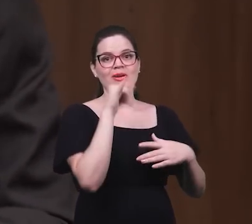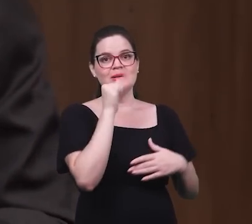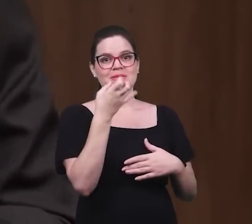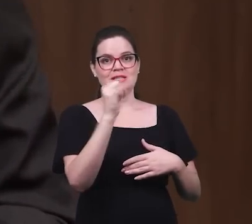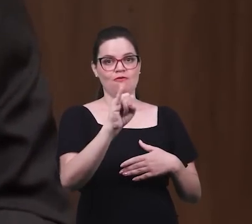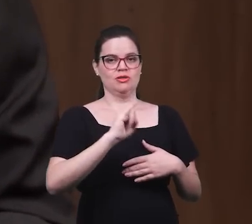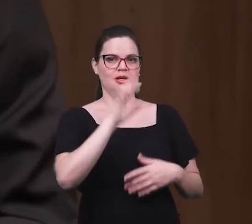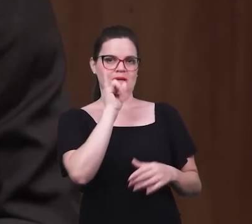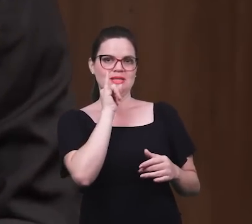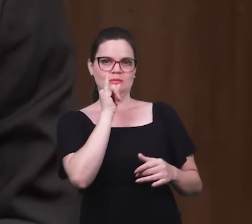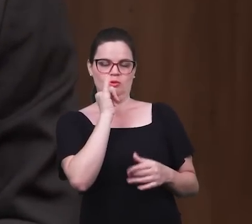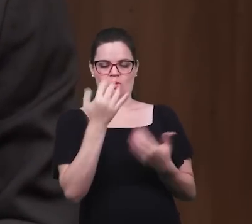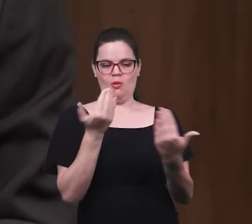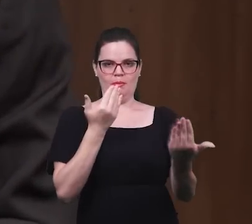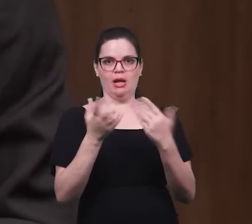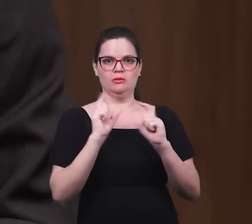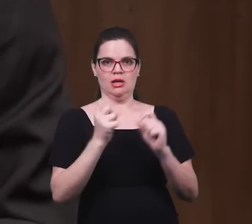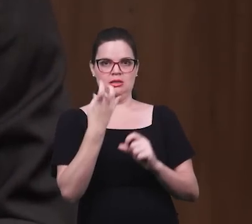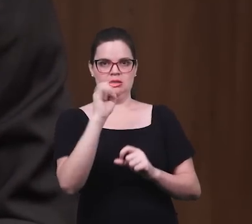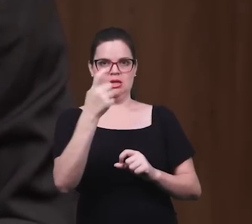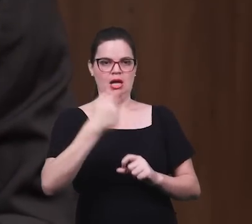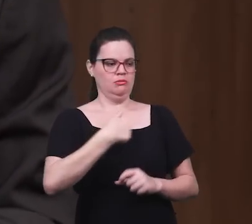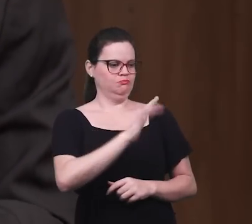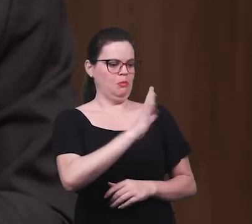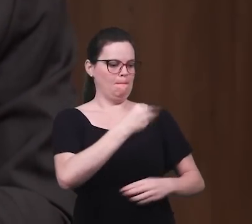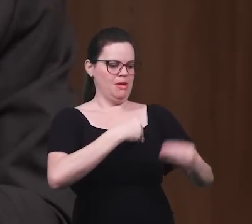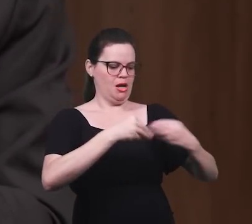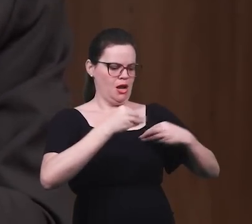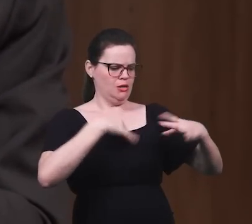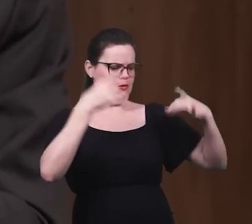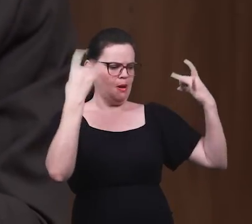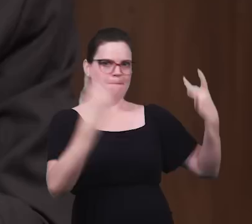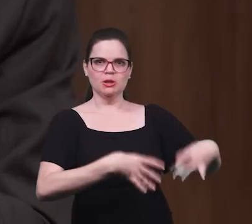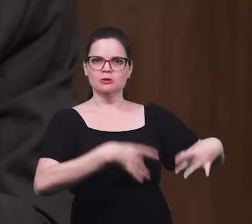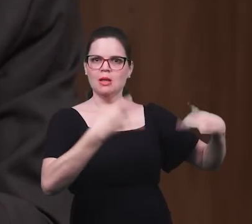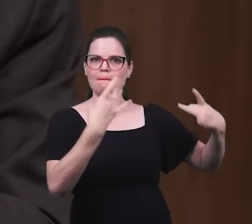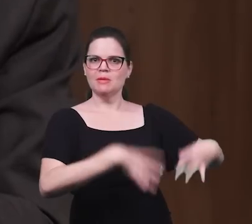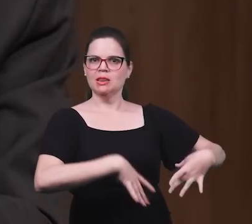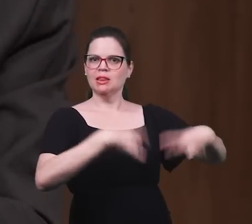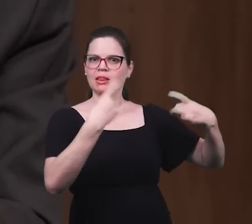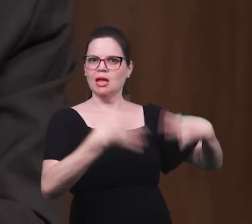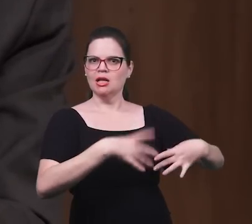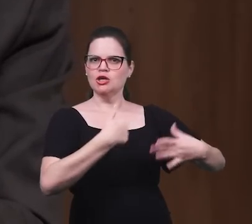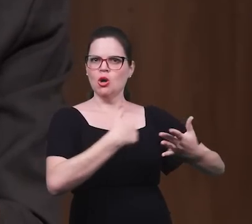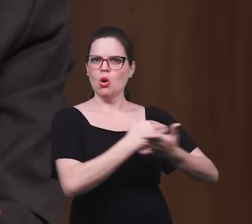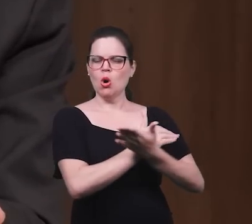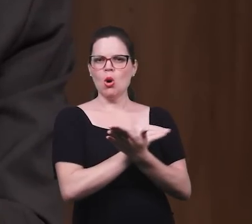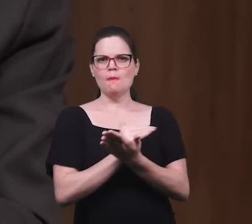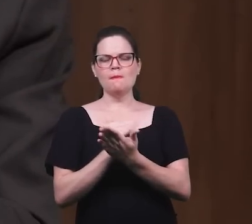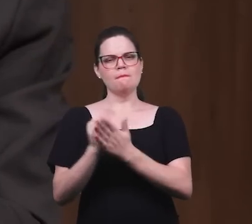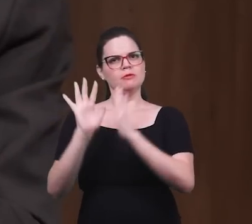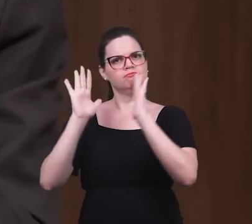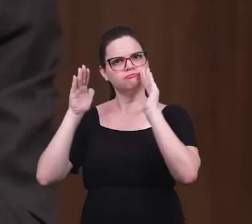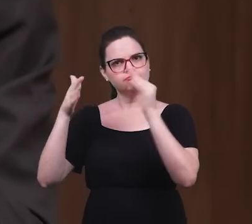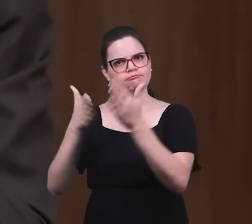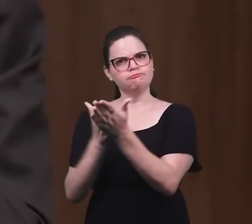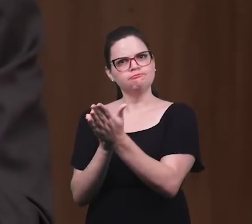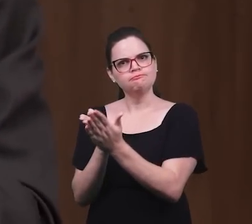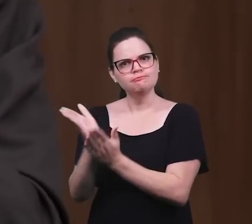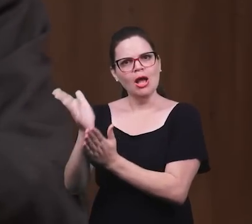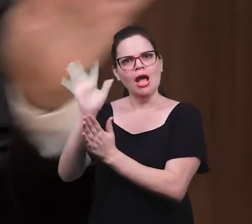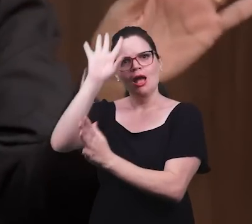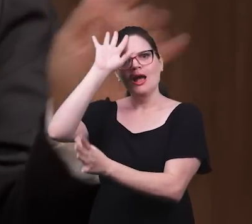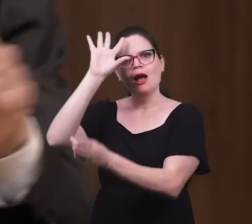você que manda nela. Ela que, você não manda na profecia. Mas se você sai no caminho, quer dizer, o mundo vai para